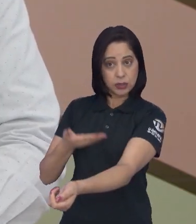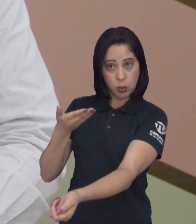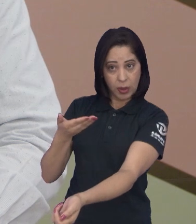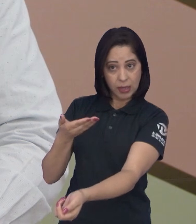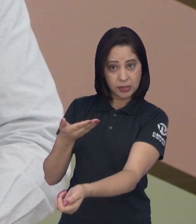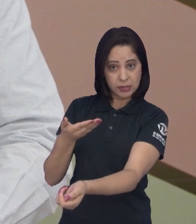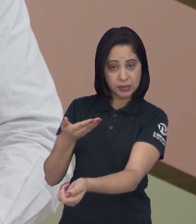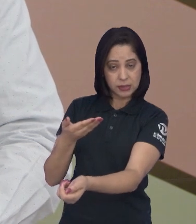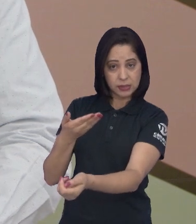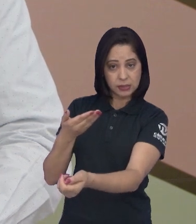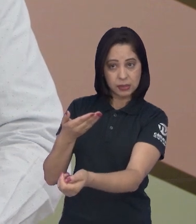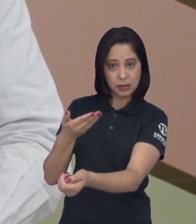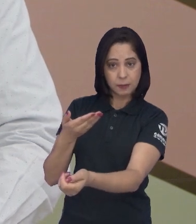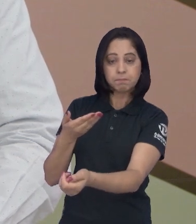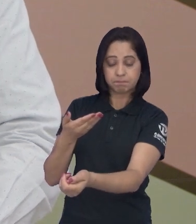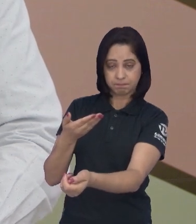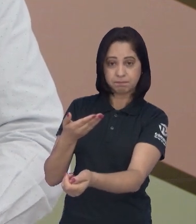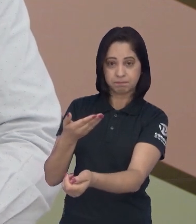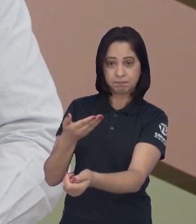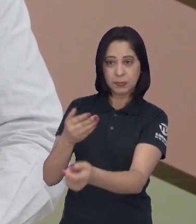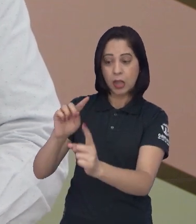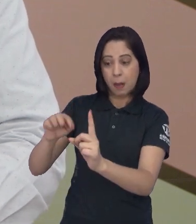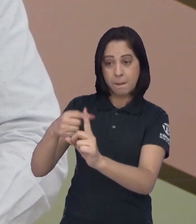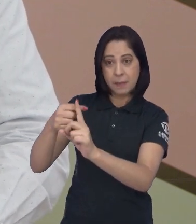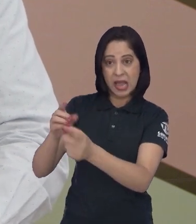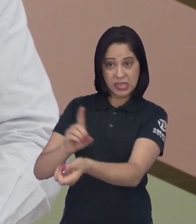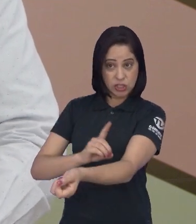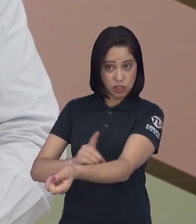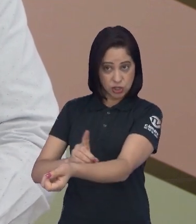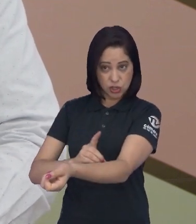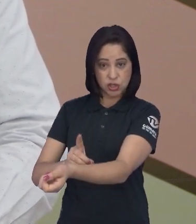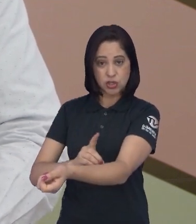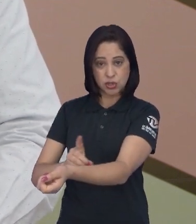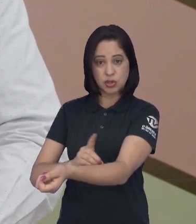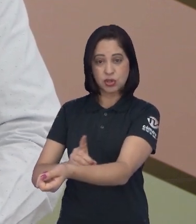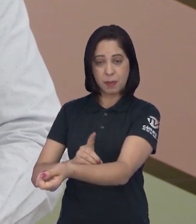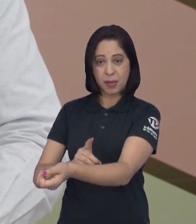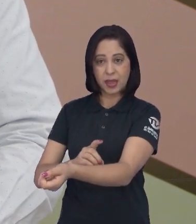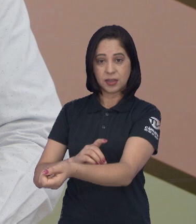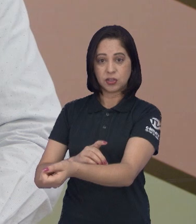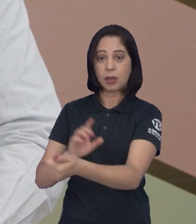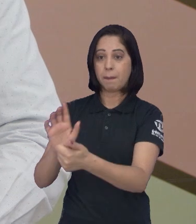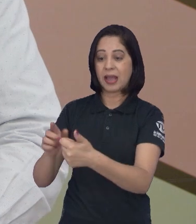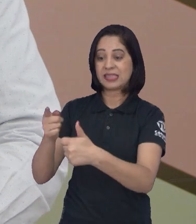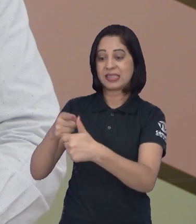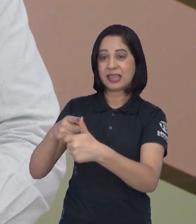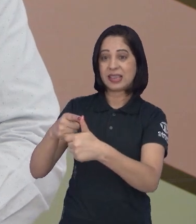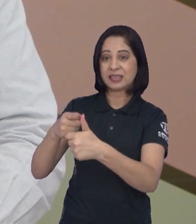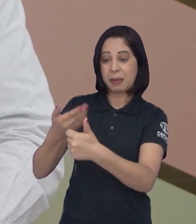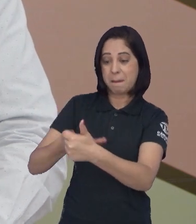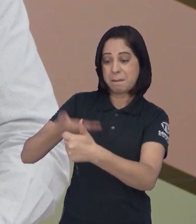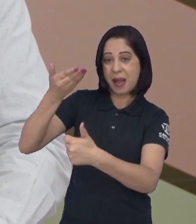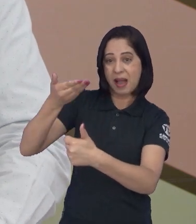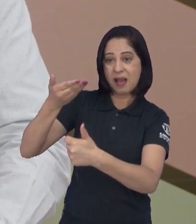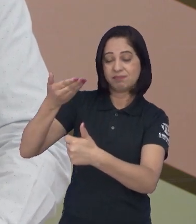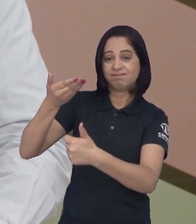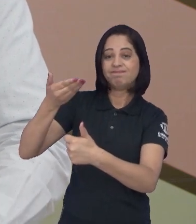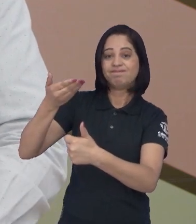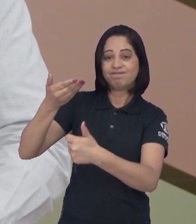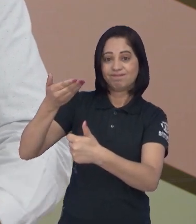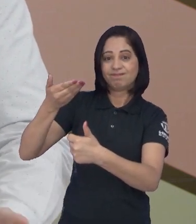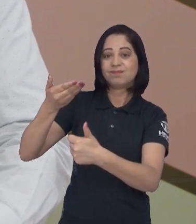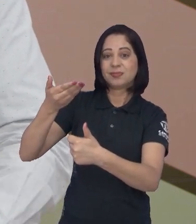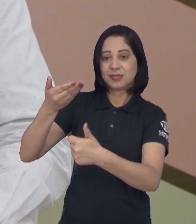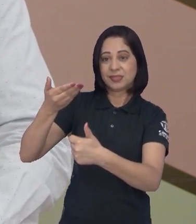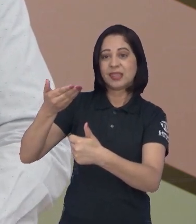diabetes e no caso a hipertensão é a protagonista ela tá em primeiro l a causa contributiva maior